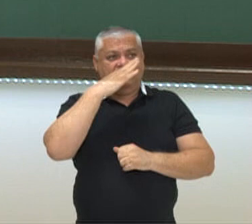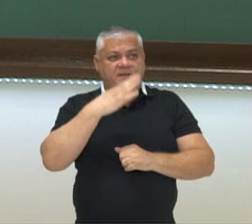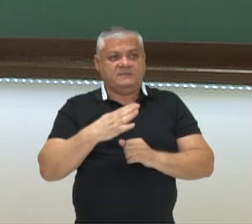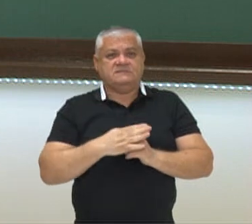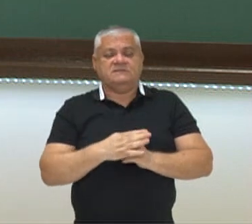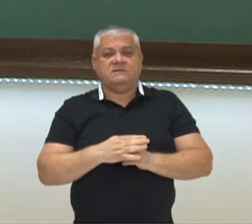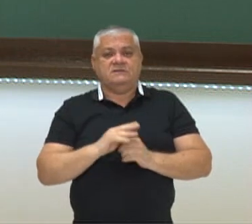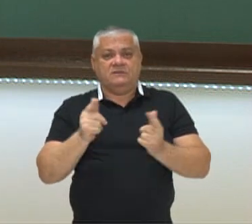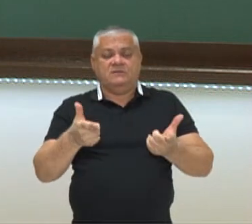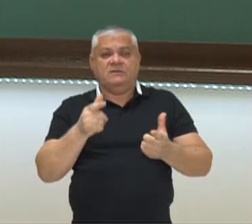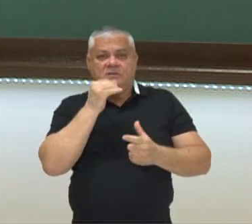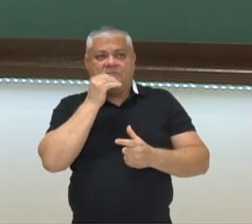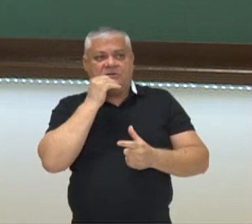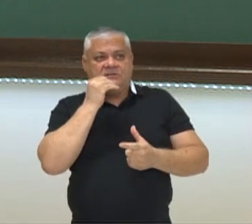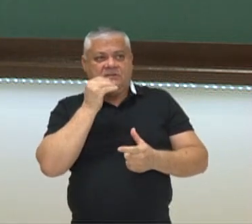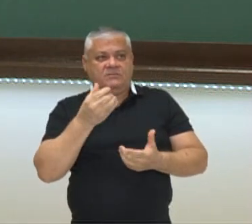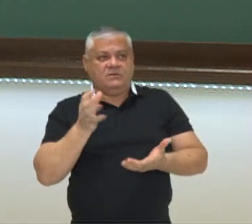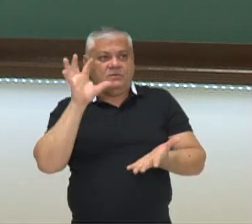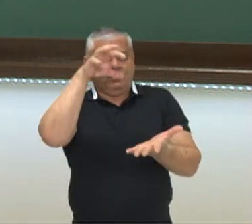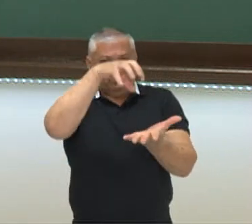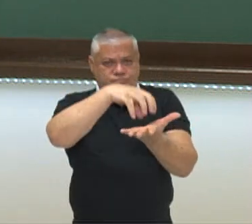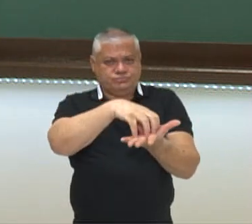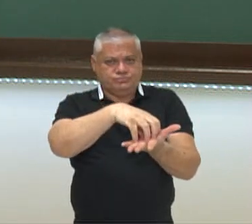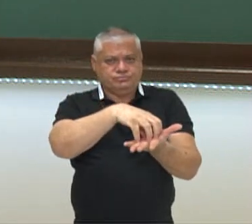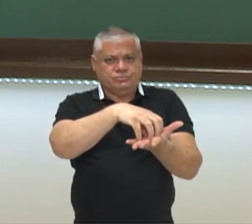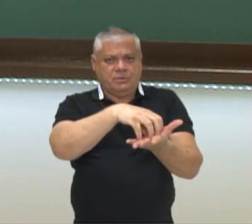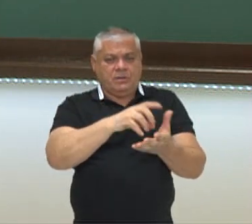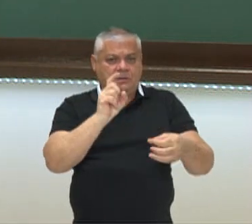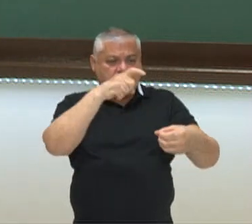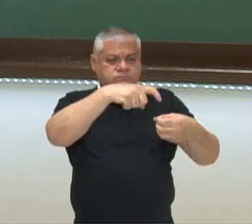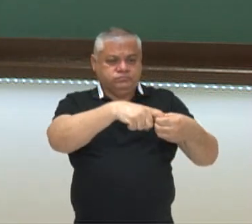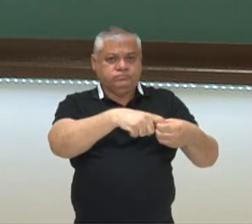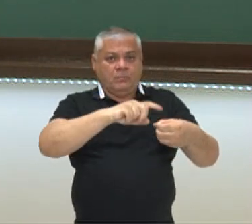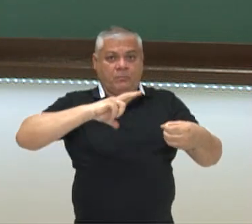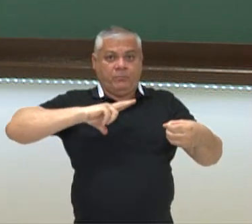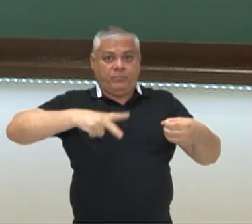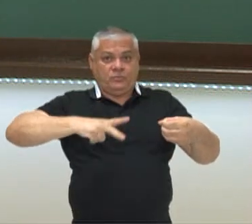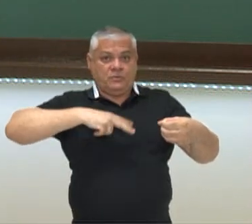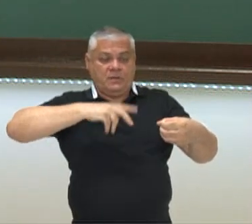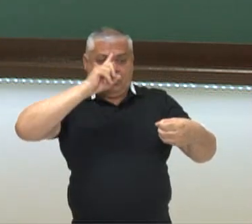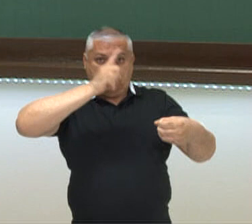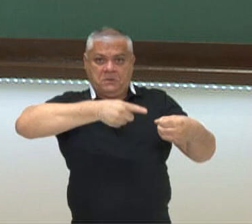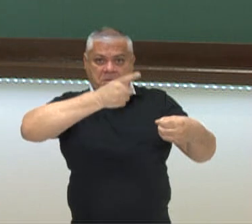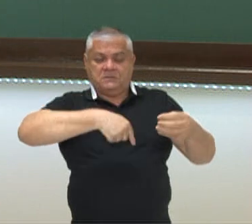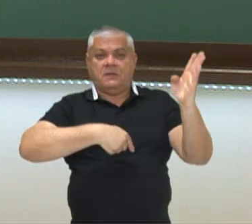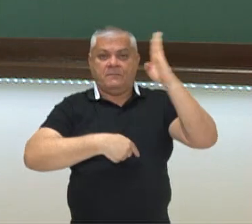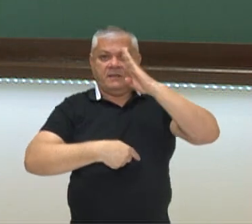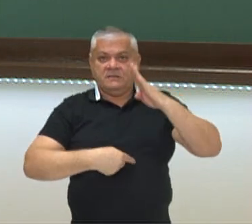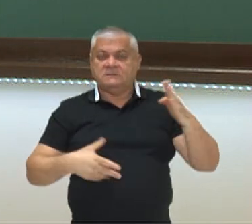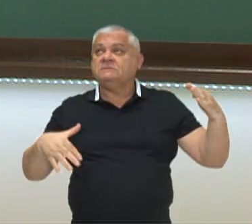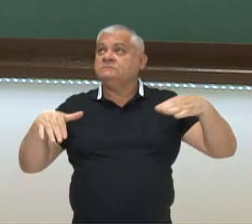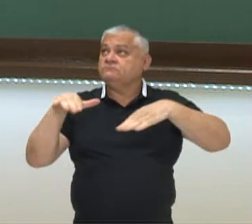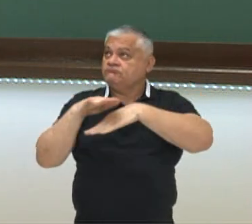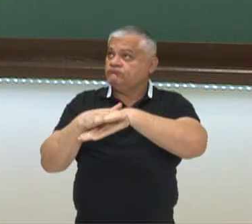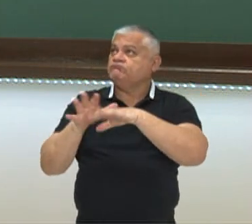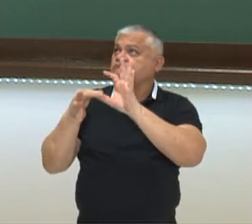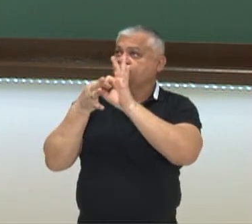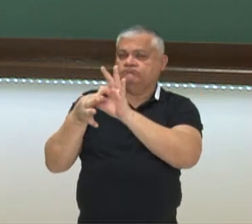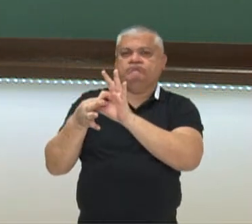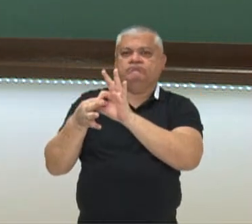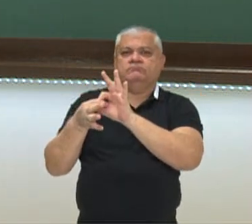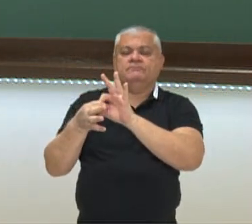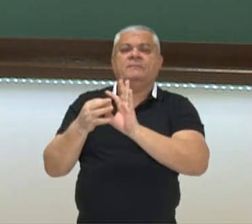relação à colonização do Brasil e em relação também a heranças portuguesas dessa